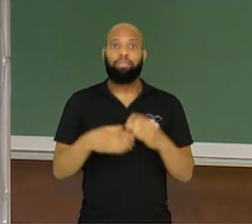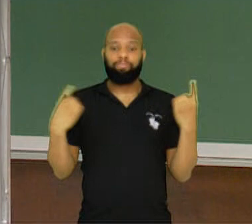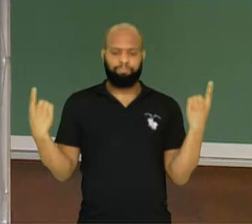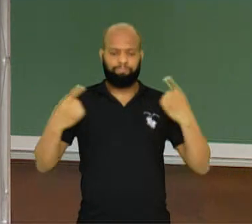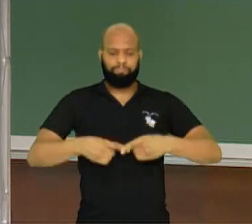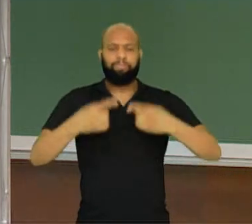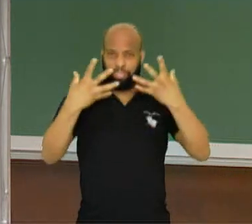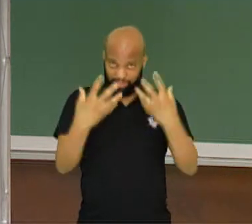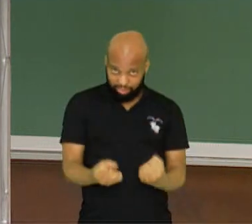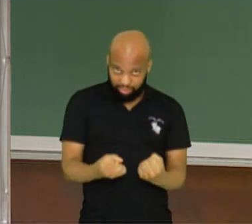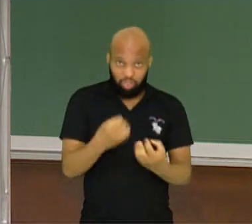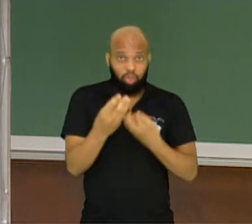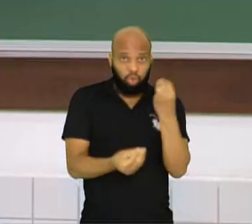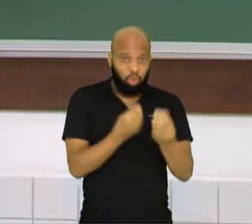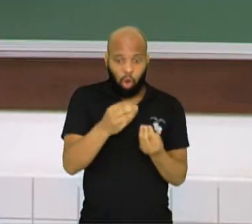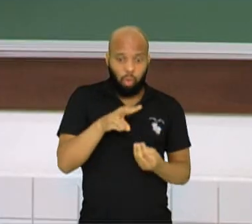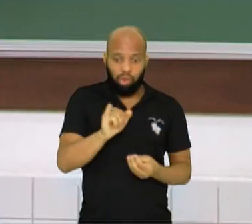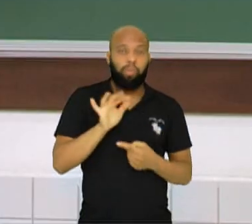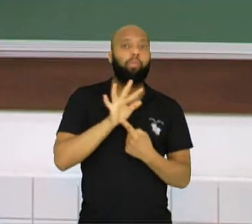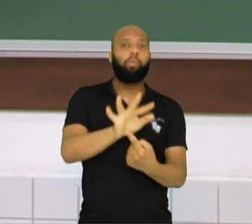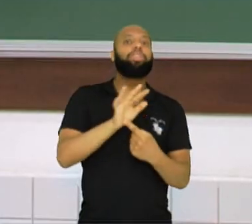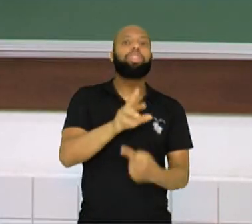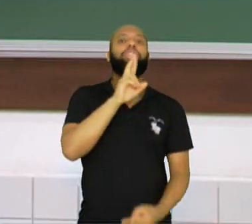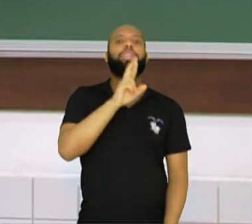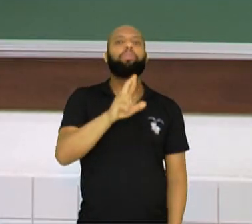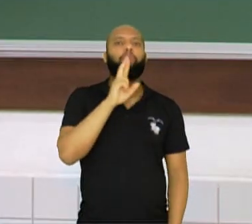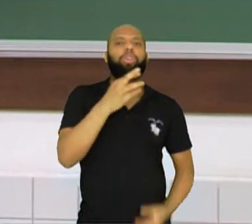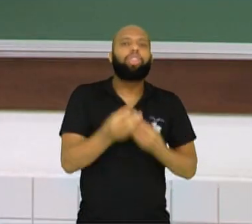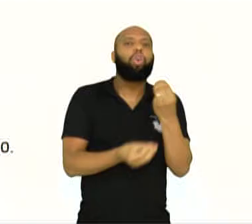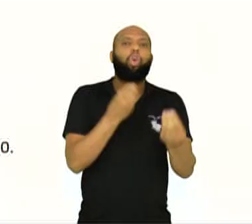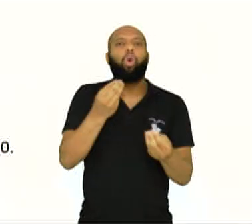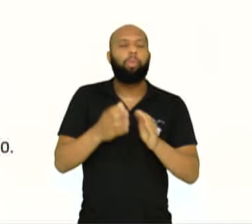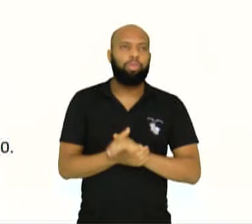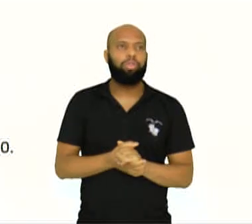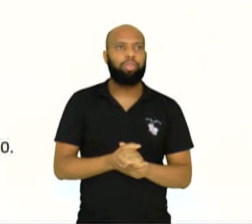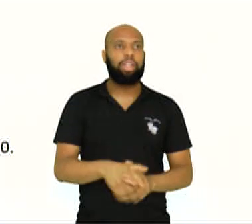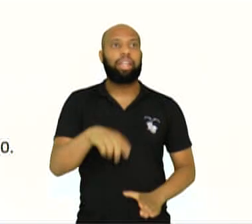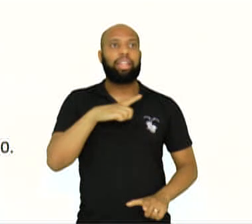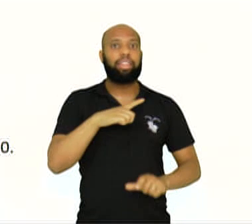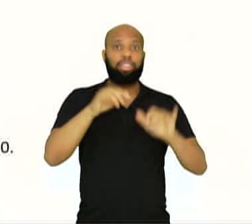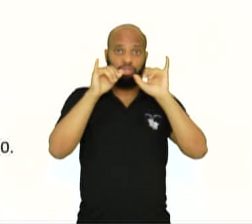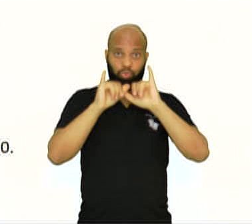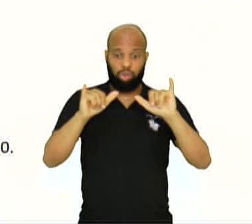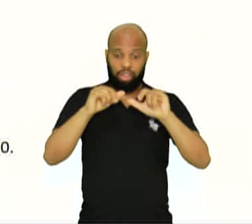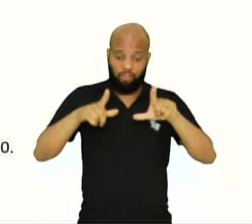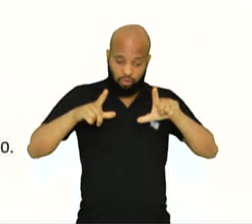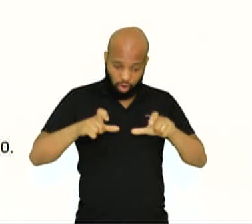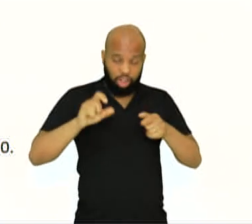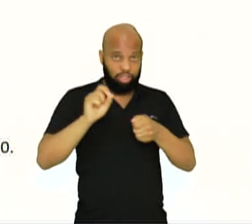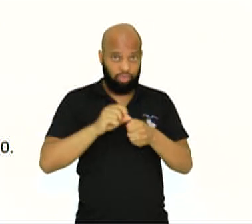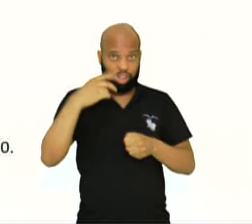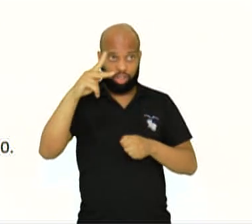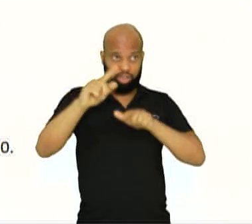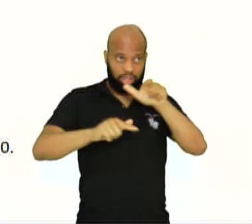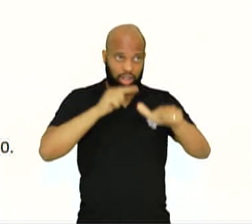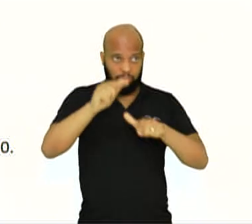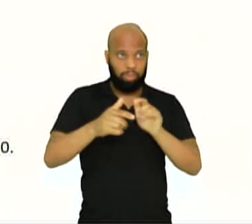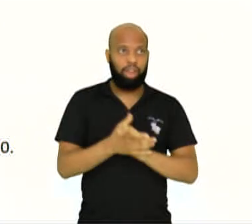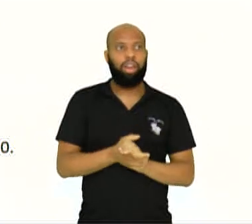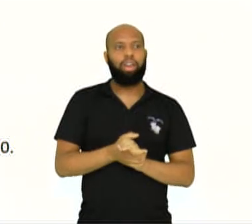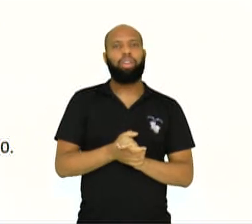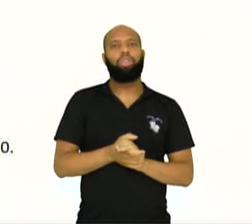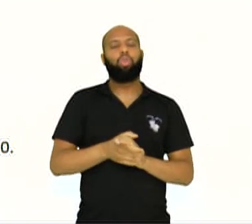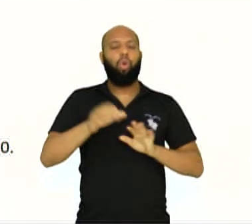está aceito? Como é que vocês vão mostrar o resultado de trabalho de vocês? Vocês vão divulgar uma foto, né, com